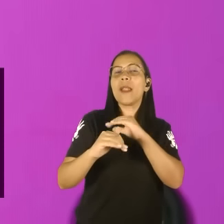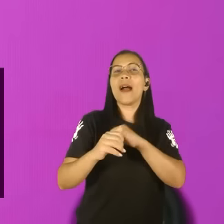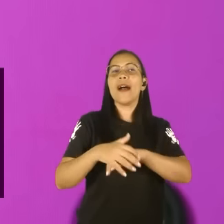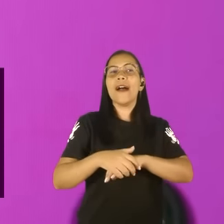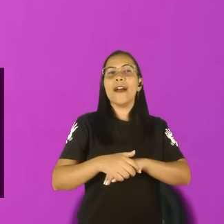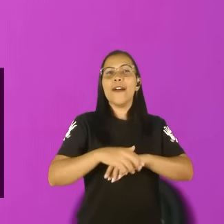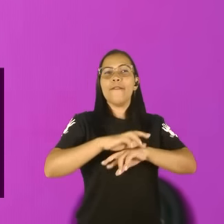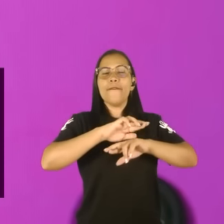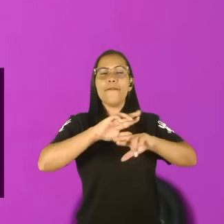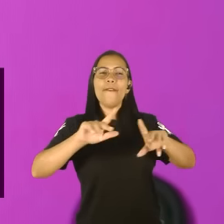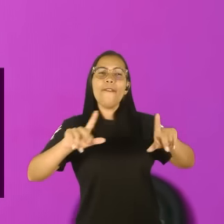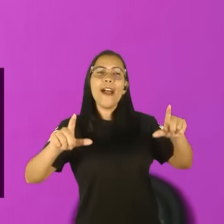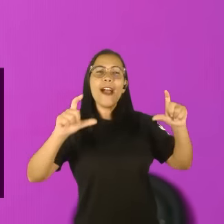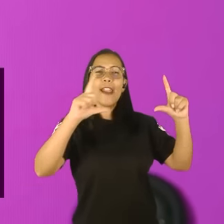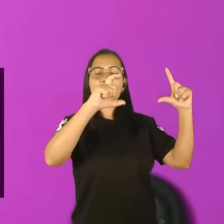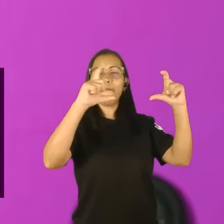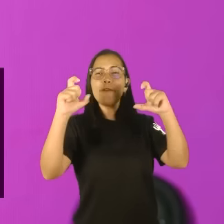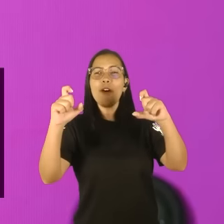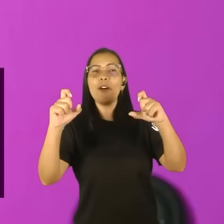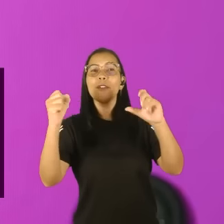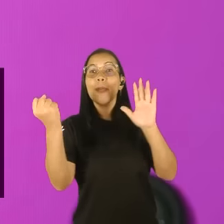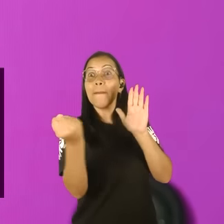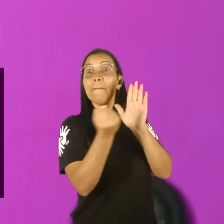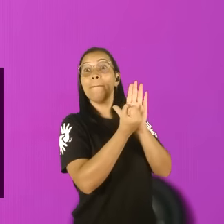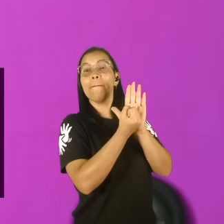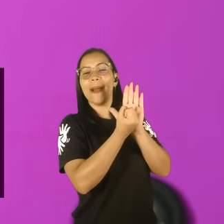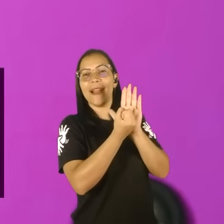na Campanela. Por quê?